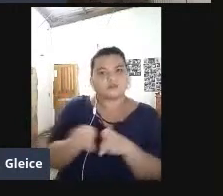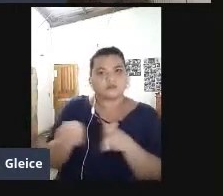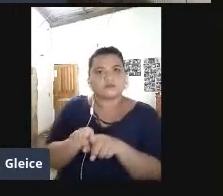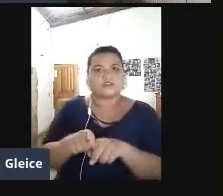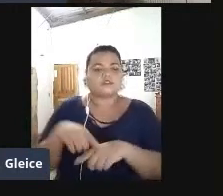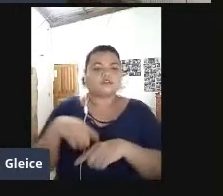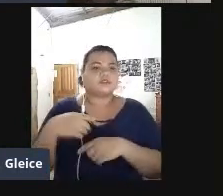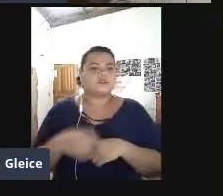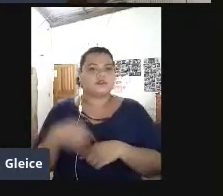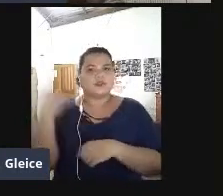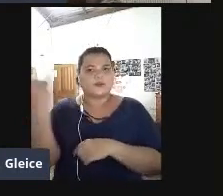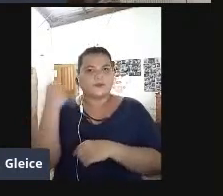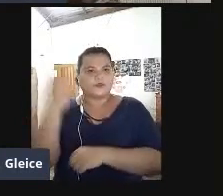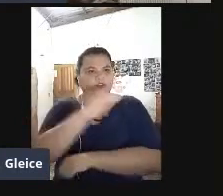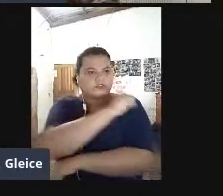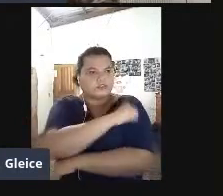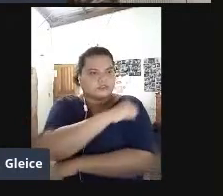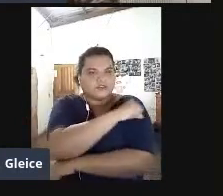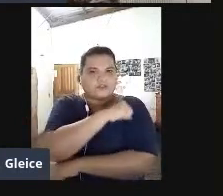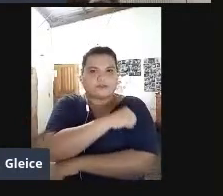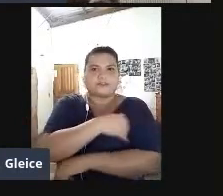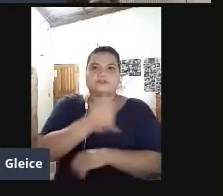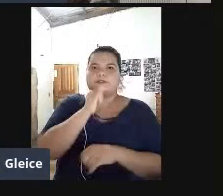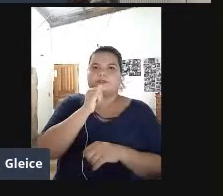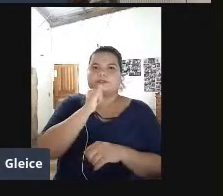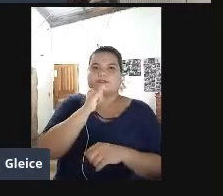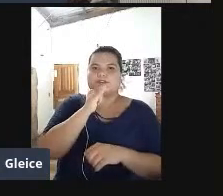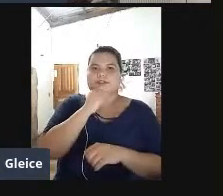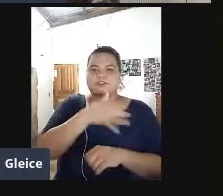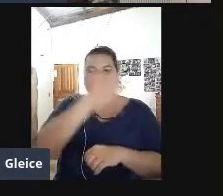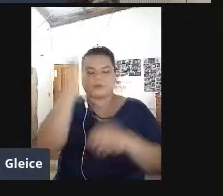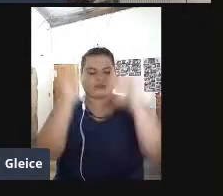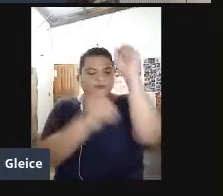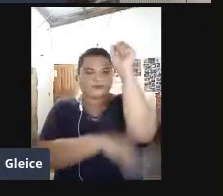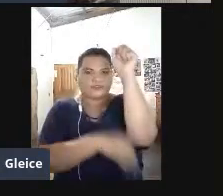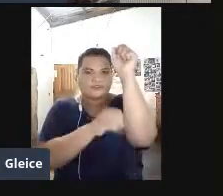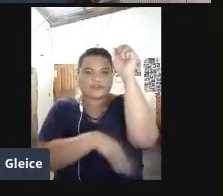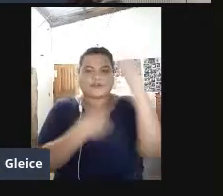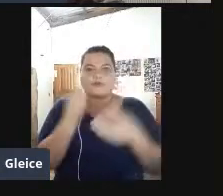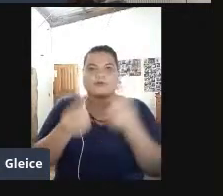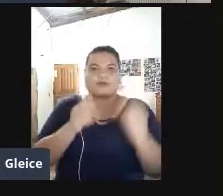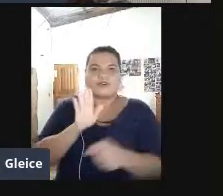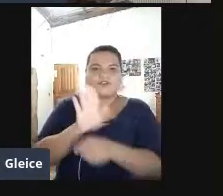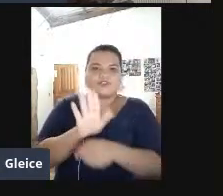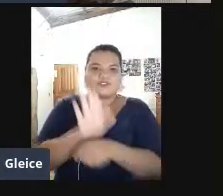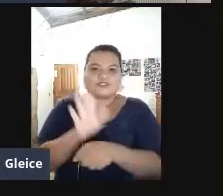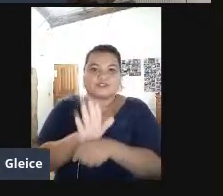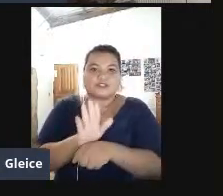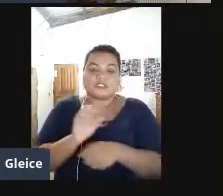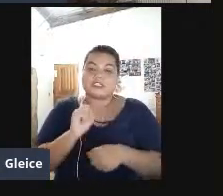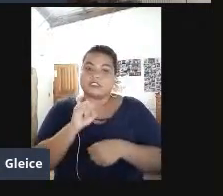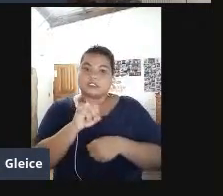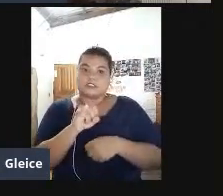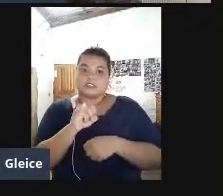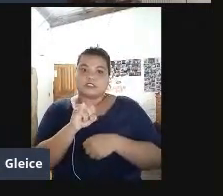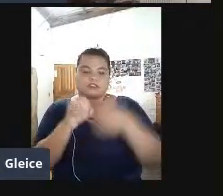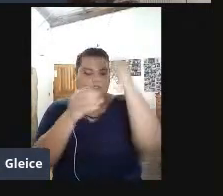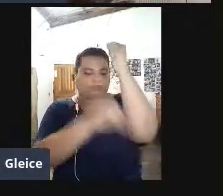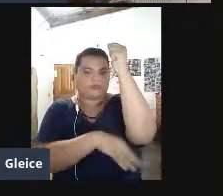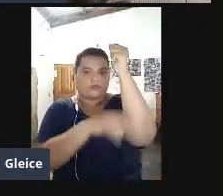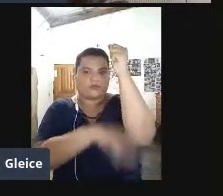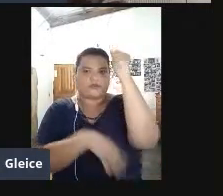cujo manejo de diarreia está adequado? Como que a gente consegue ajudar se você consegue controlar melhor a diarreia osmótica, a